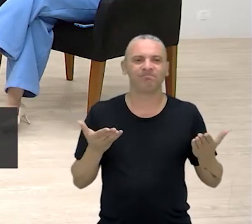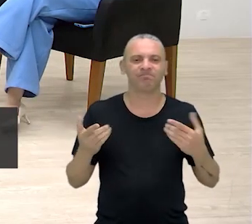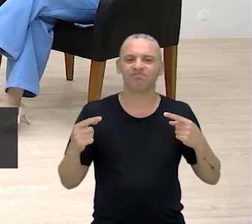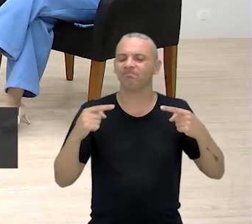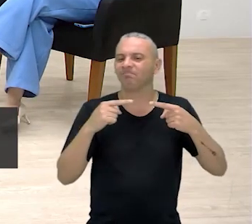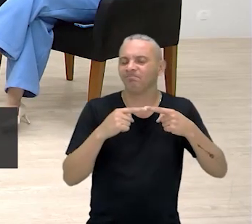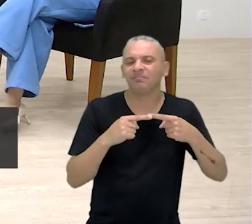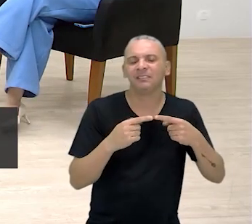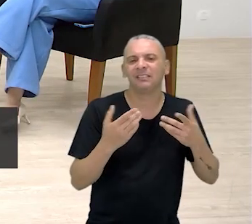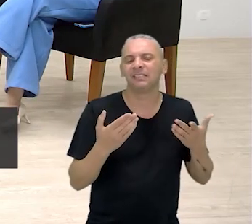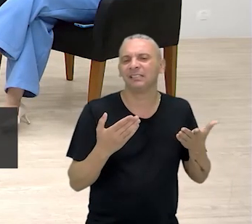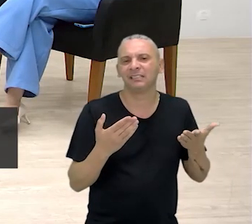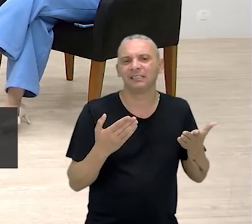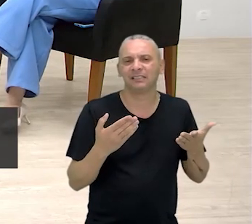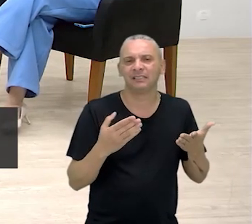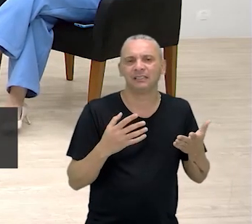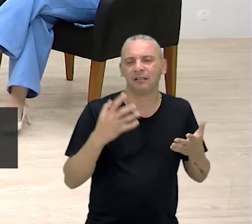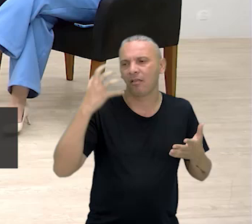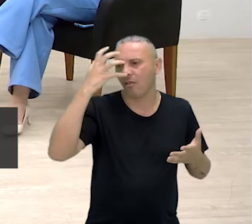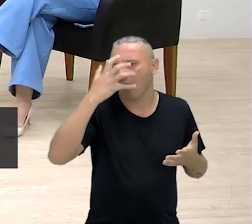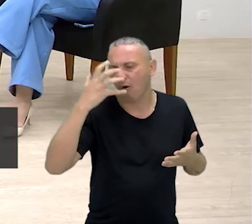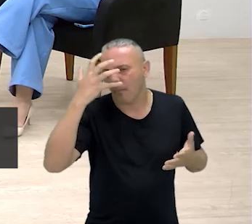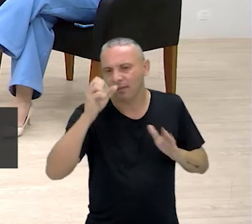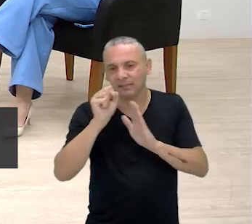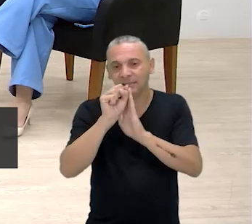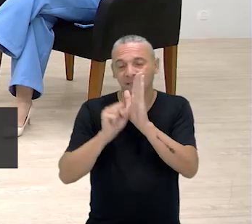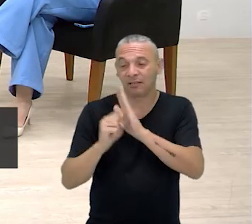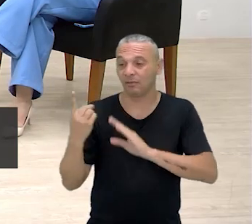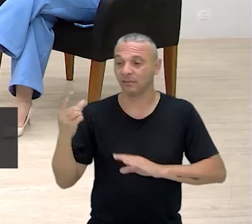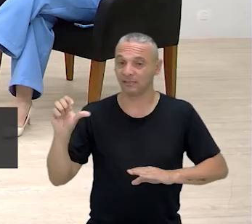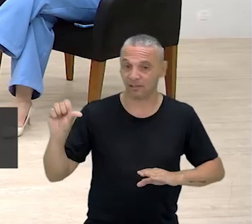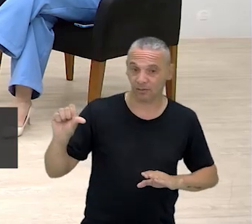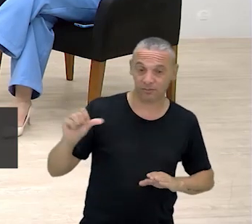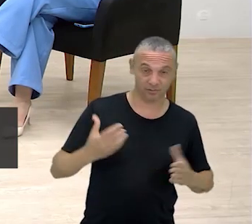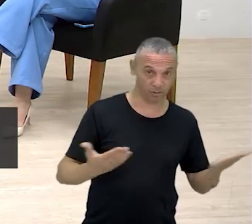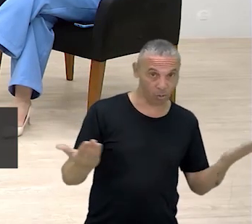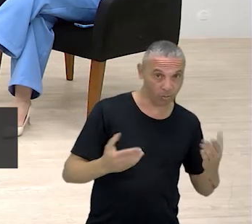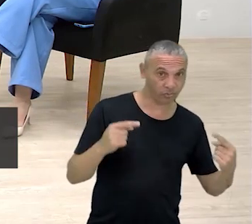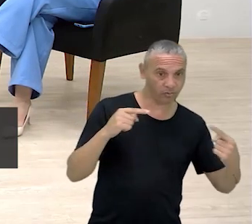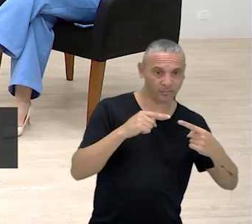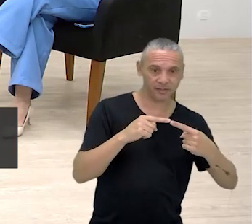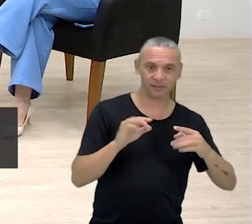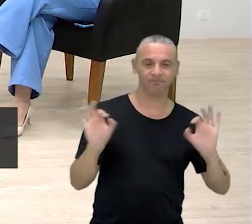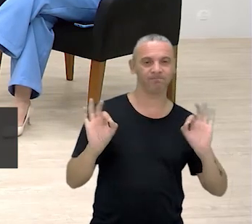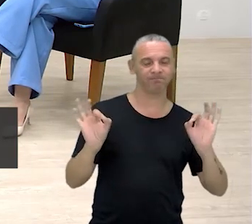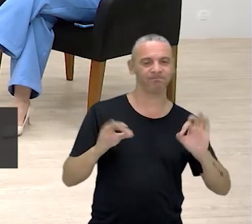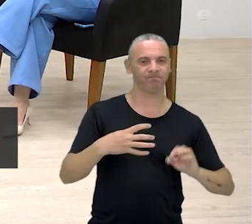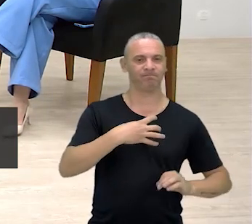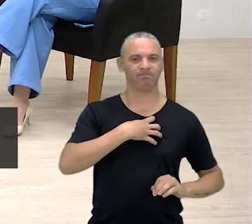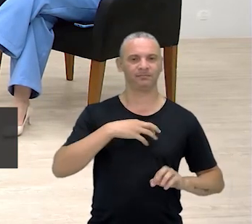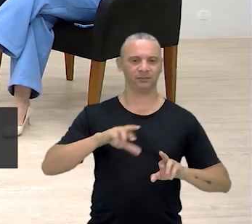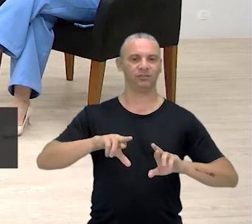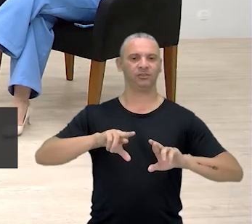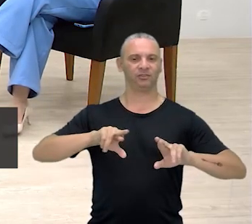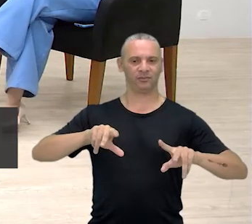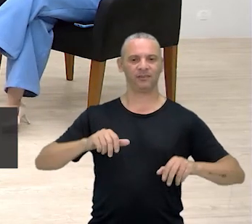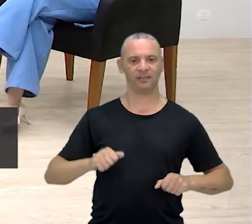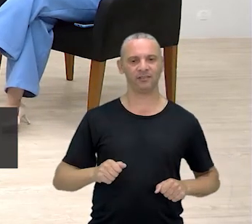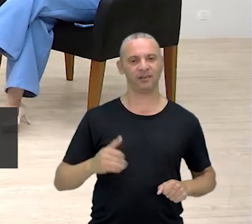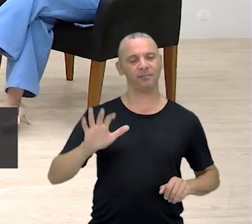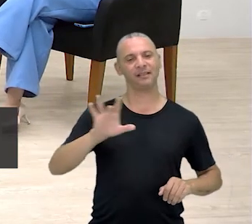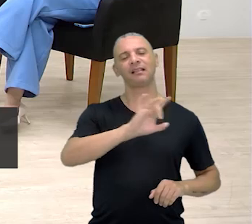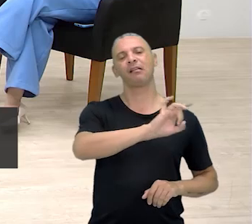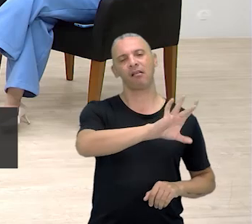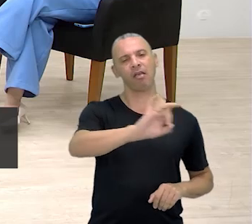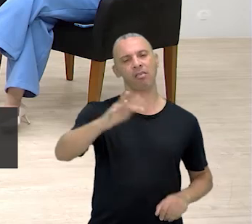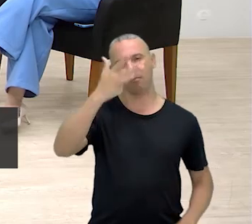entre o romance dele do século XIX com o que vivemos hoje. Eu sinto uma coisa muito distante. Mas eu acho que cada